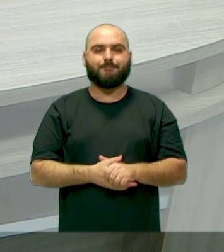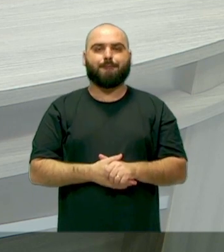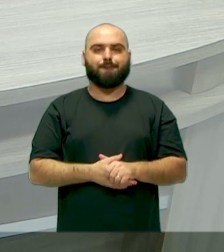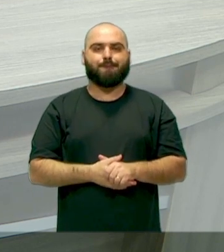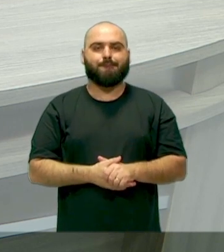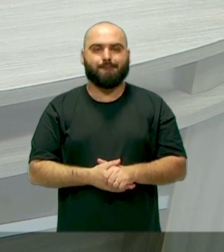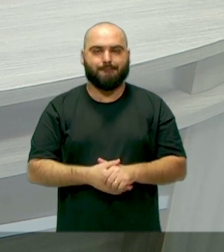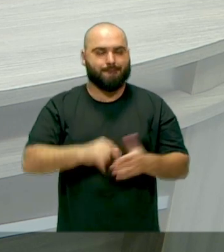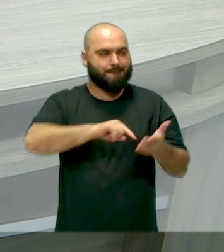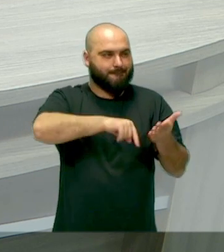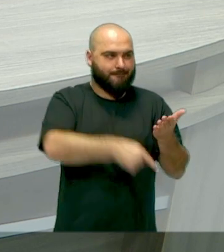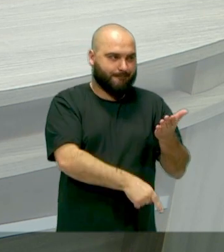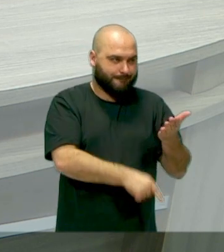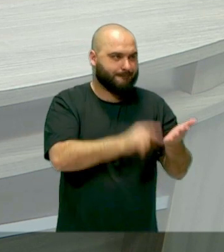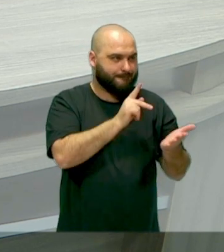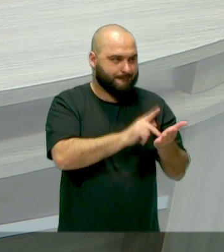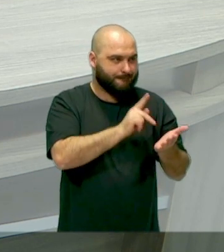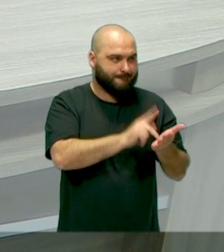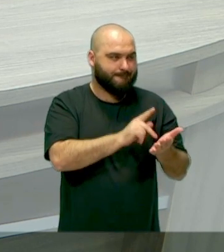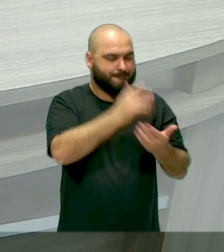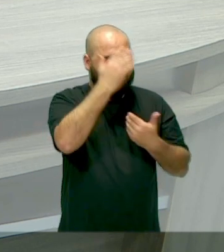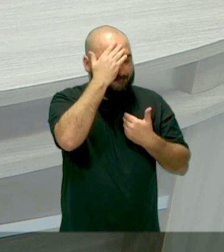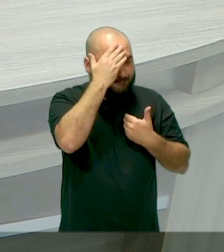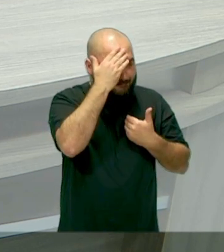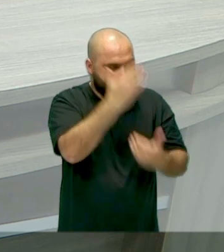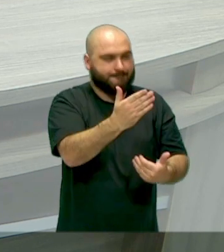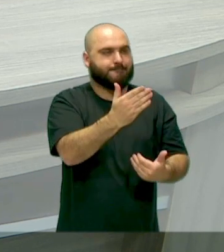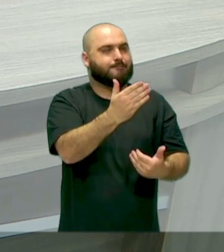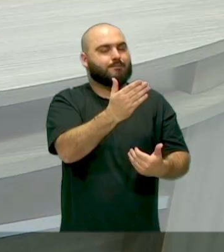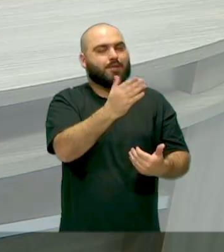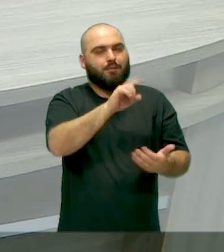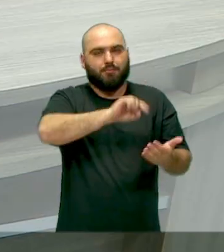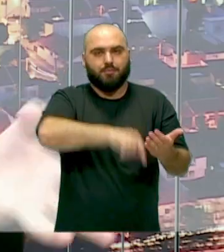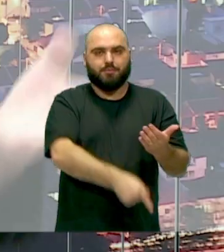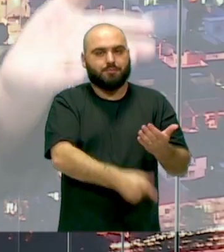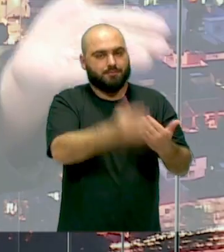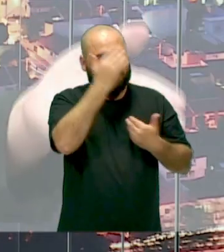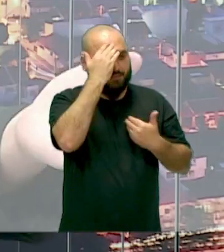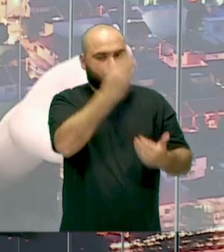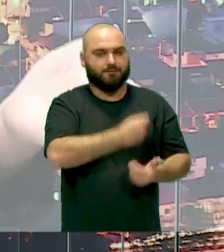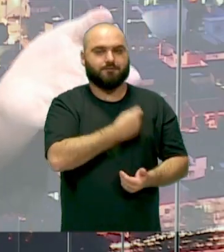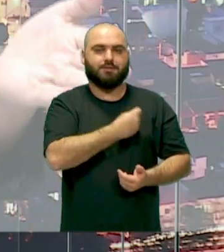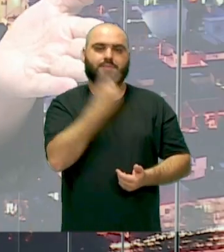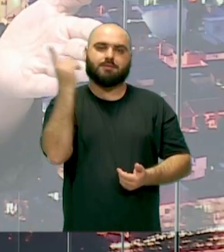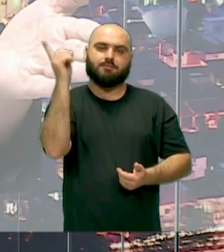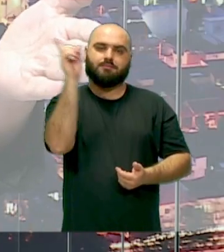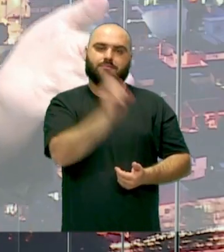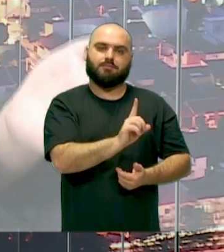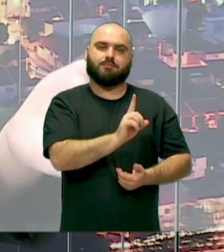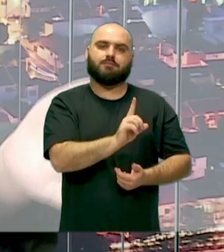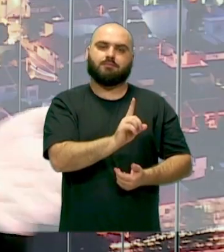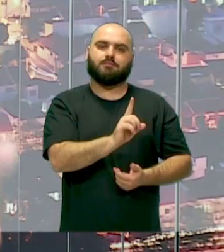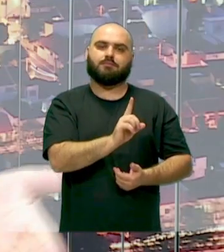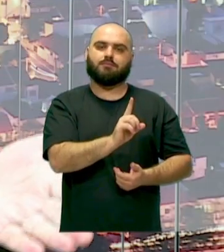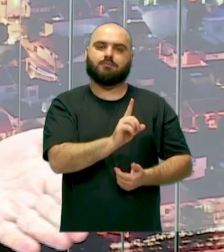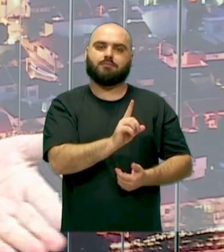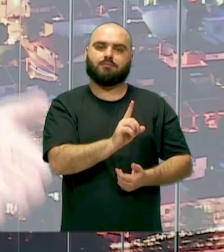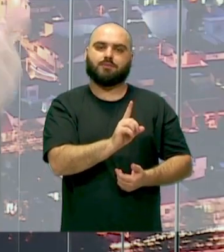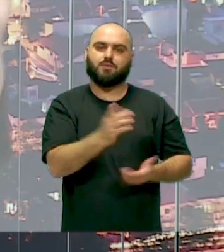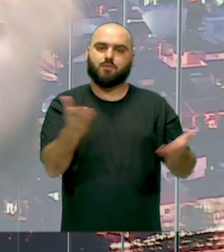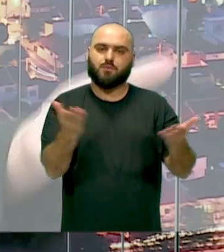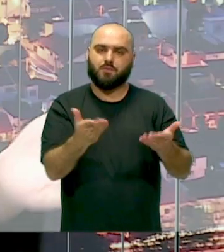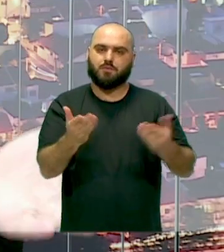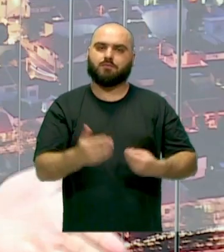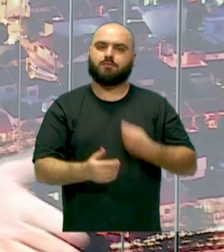intenso, profundo. E eu lhe agradeço muitíssimo, muitíssimo pela senhora estar aqui com a